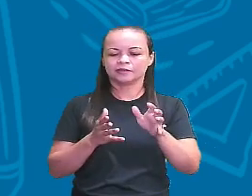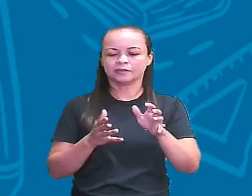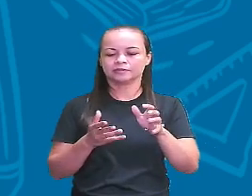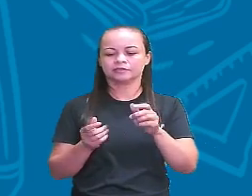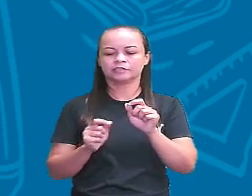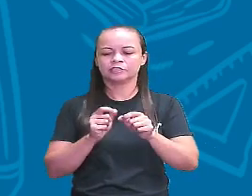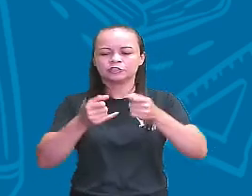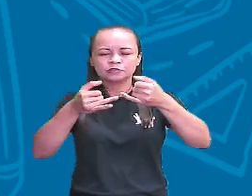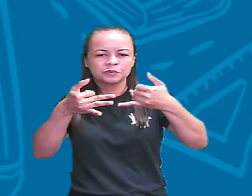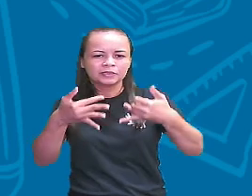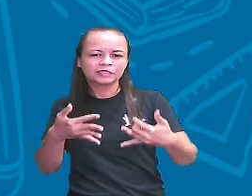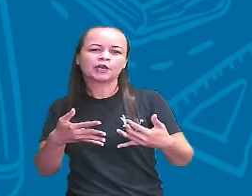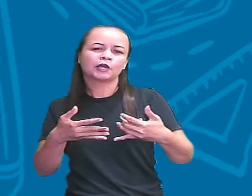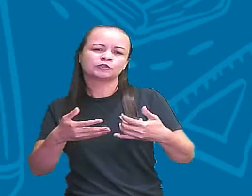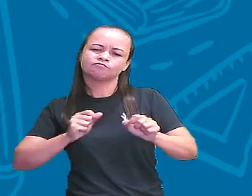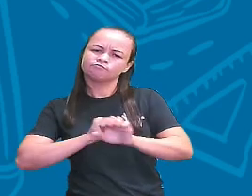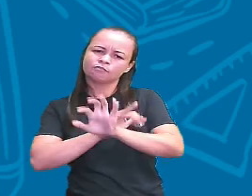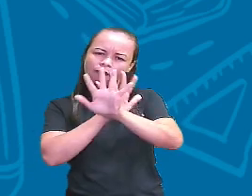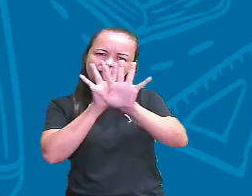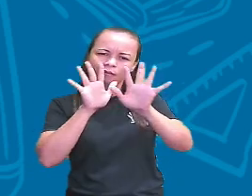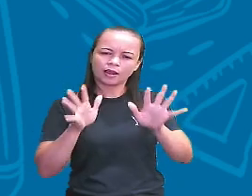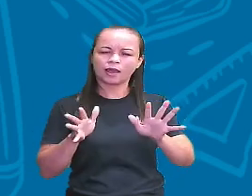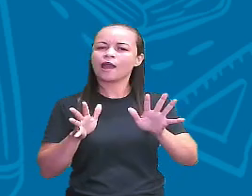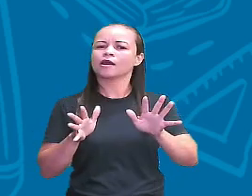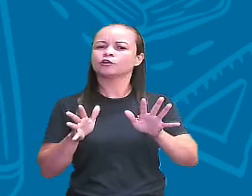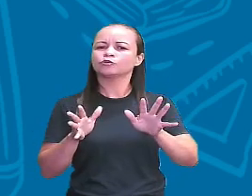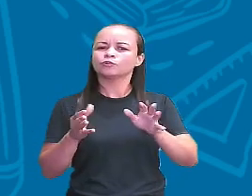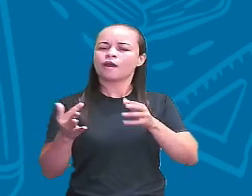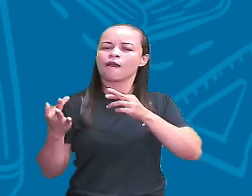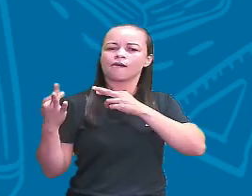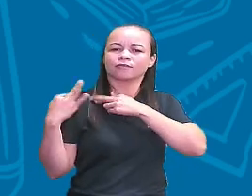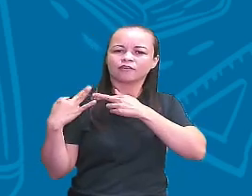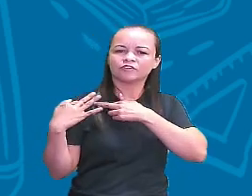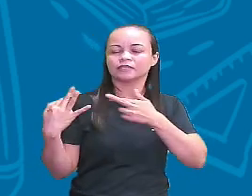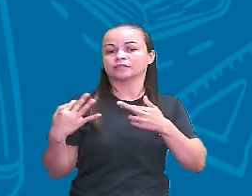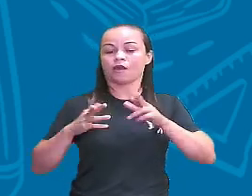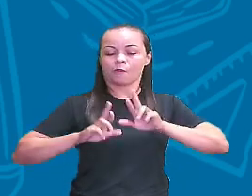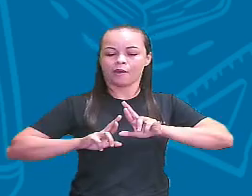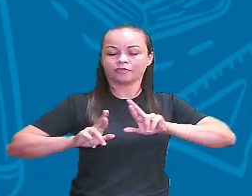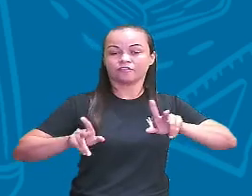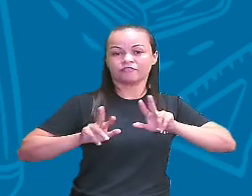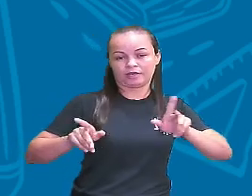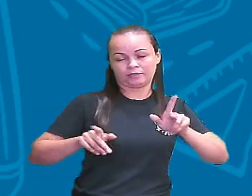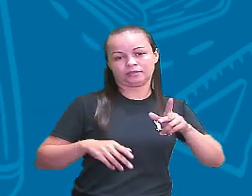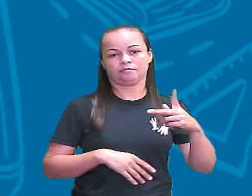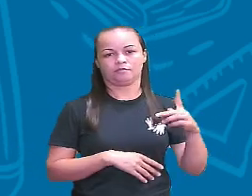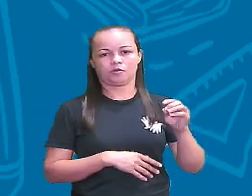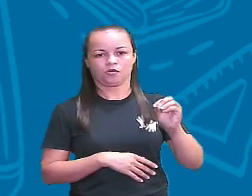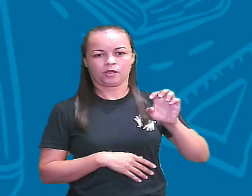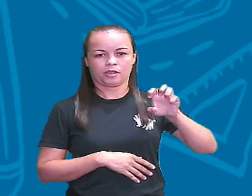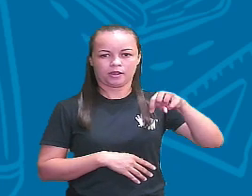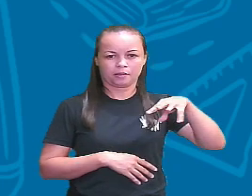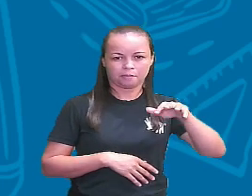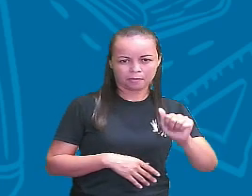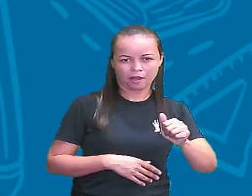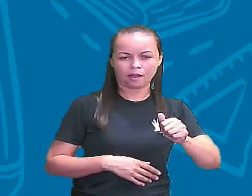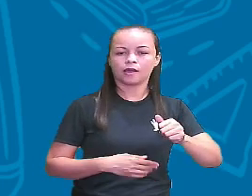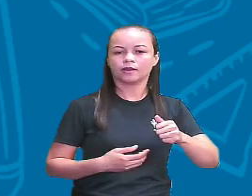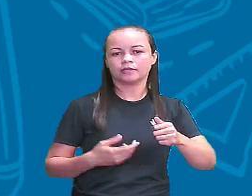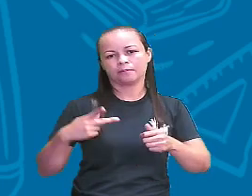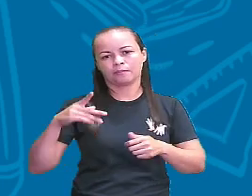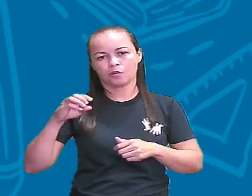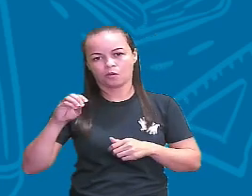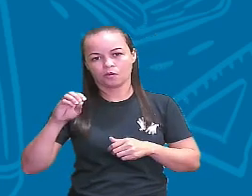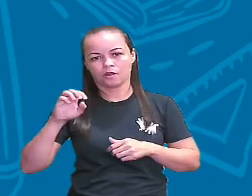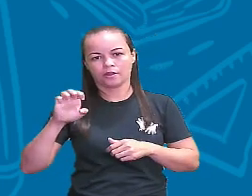muita clareza aí a definição, né? A diferença entre poema e poesia. Espero que